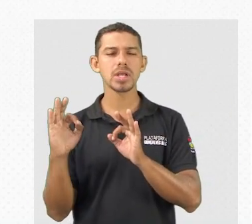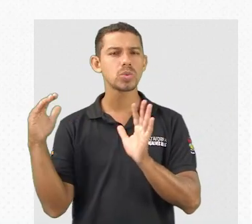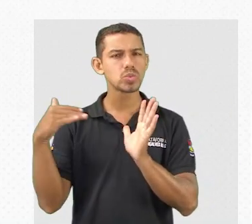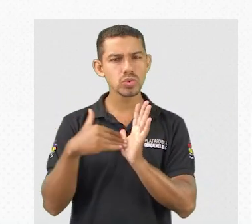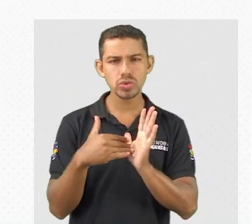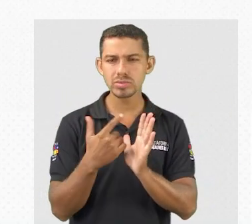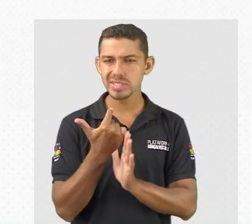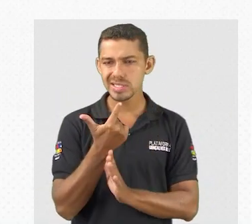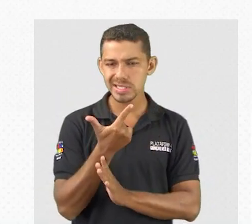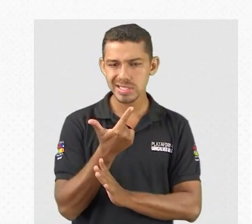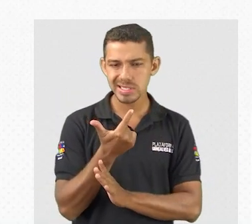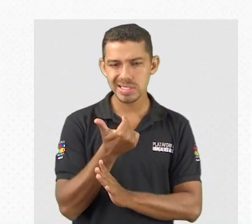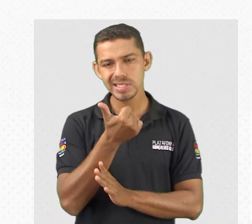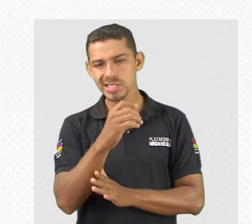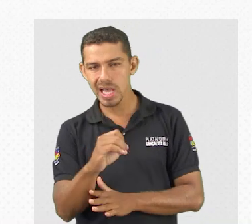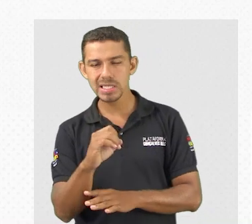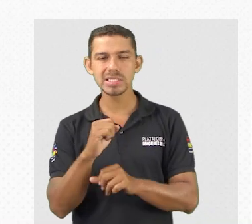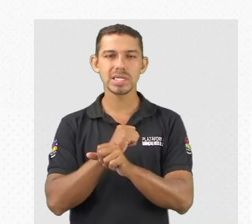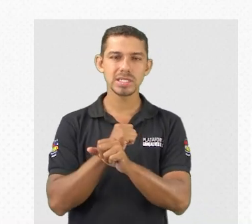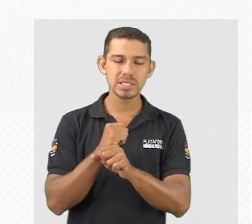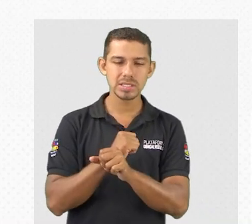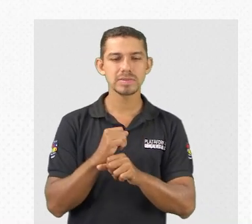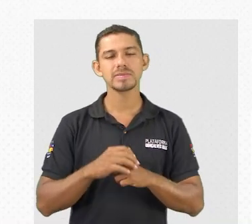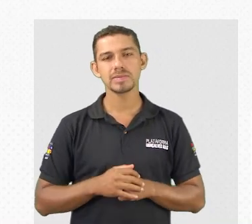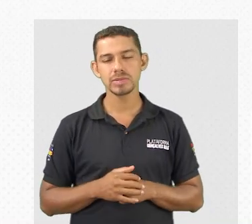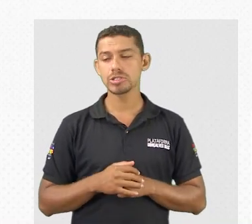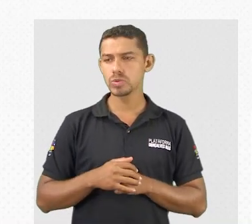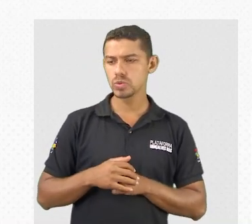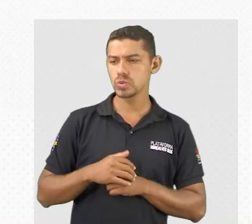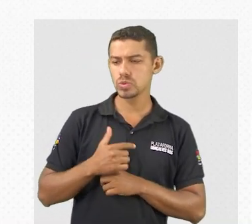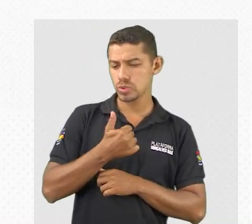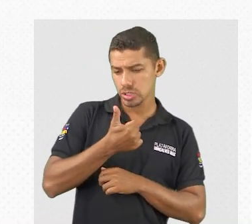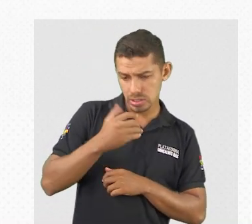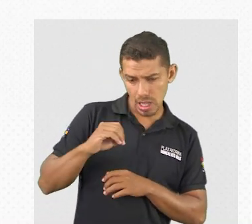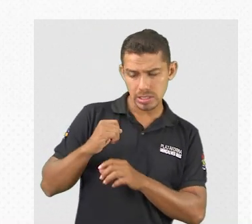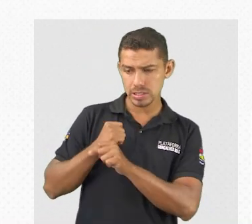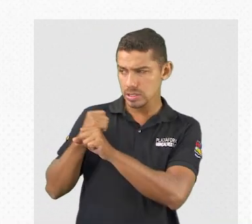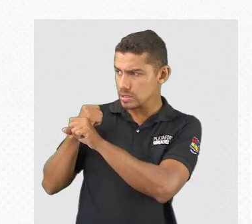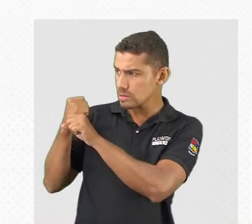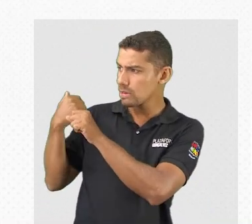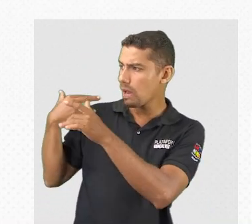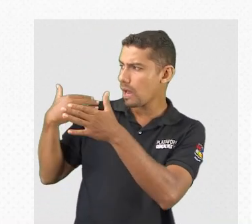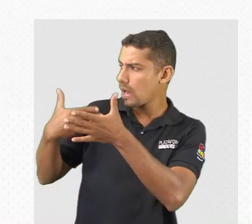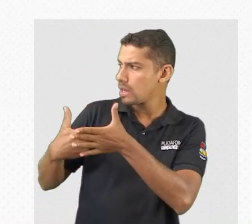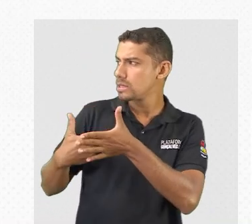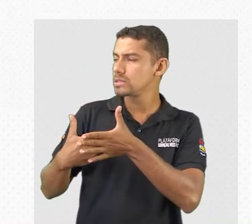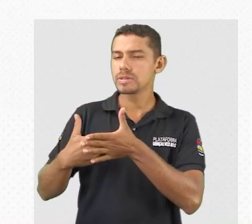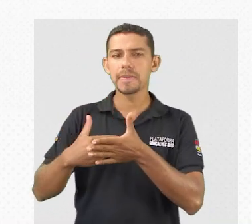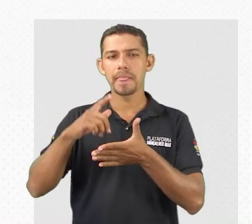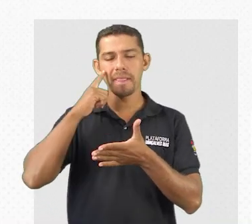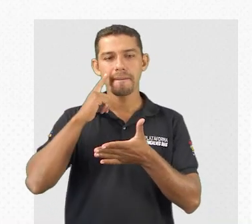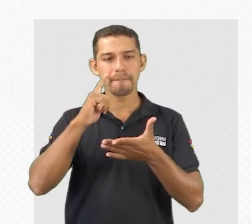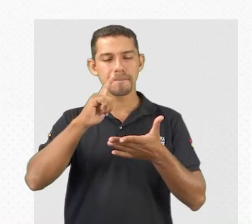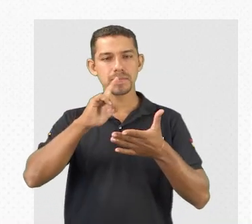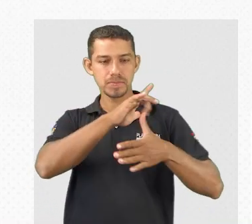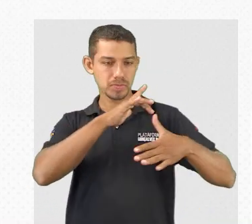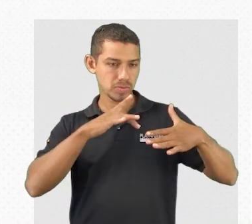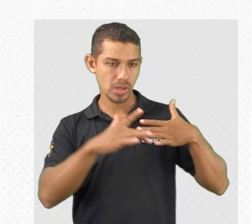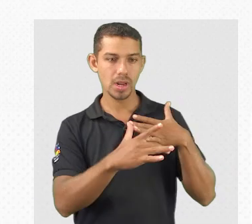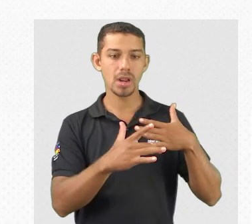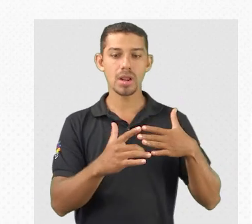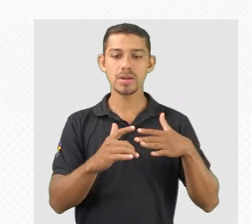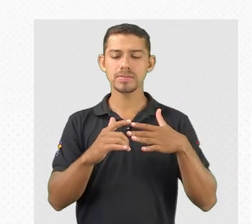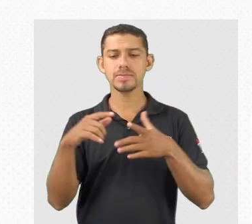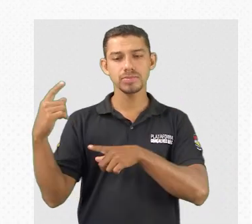últimos 10 anos. Então, a forma como as redes sociais e o mundo virtual podem ser utilizados para incluir, para ampliar o